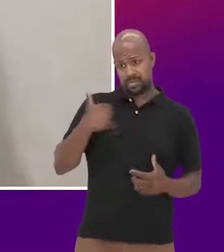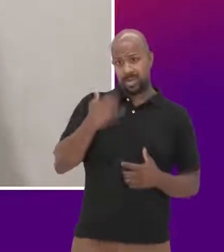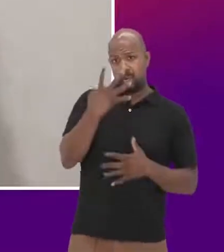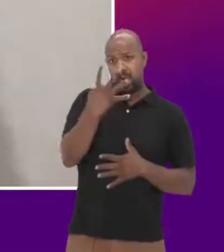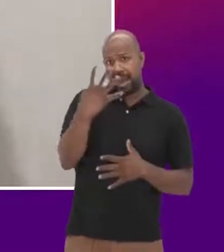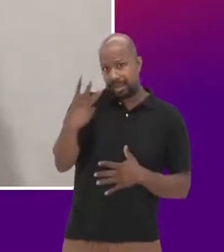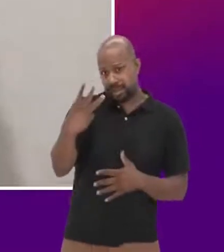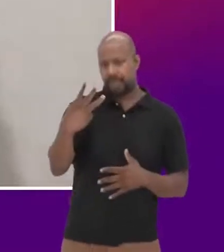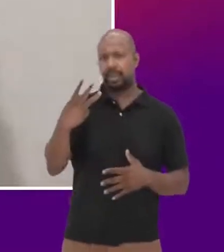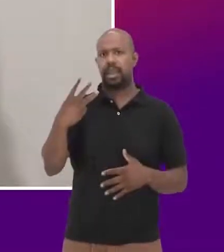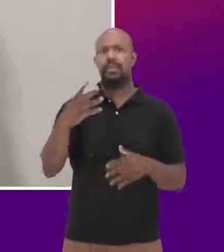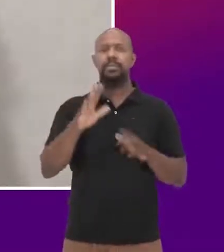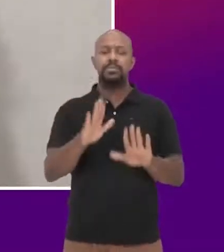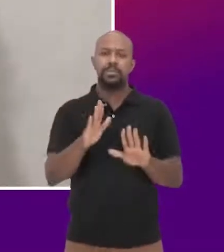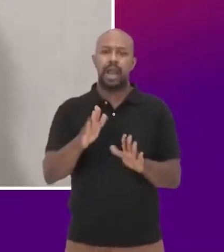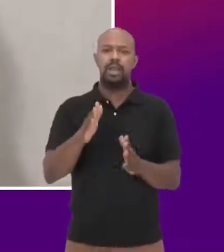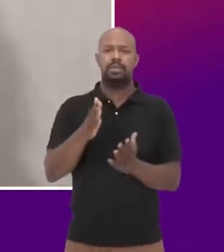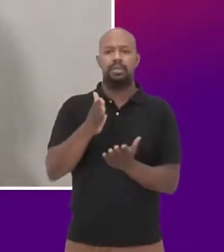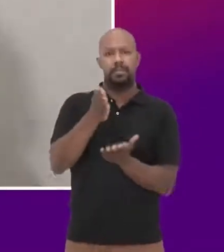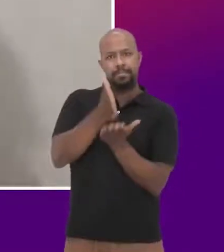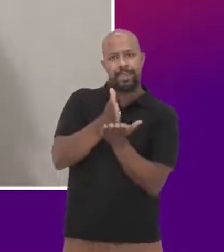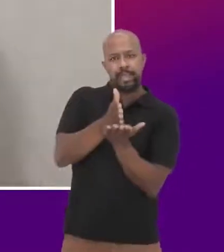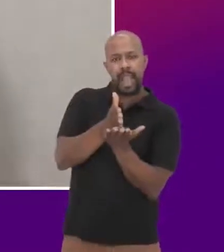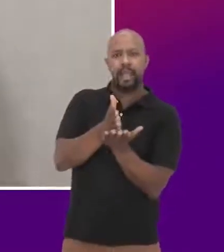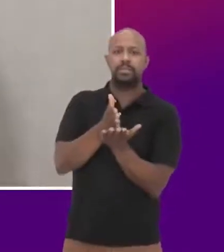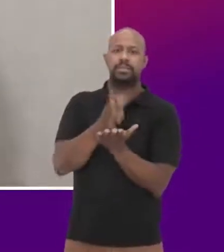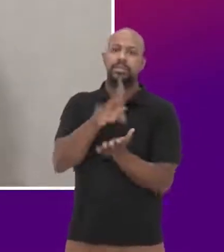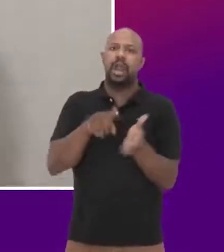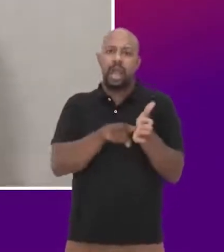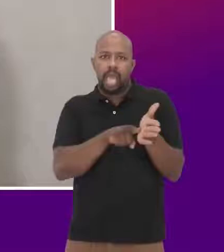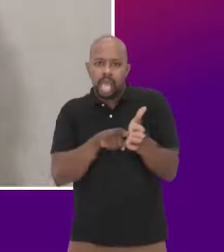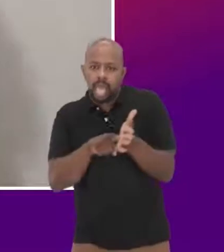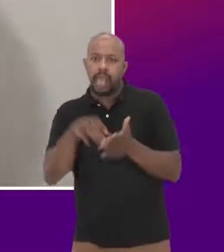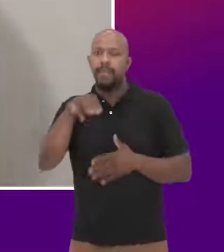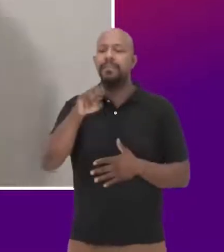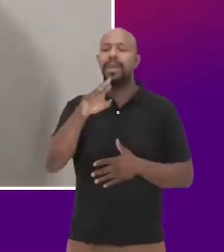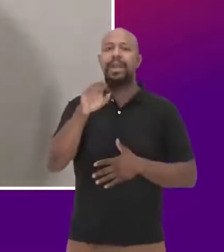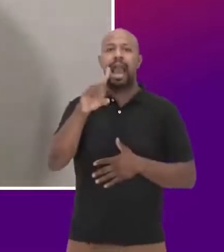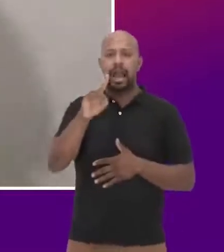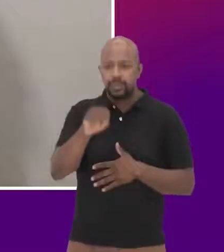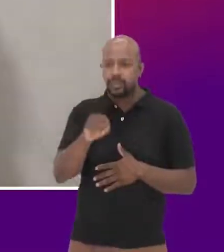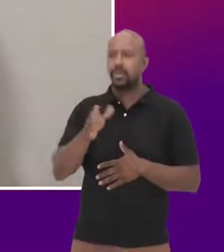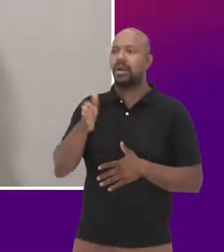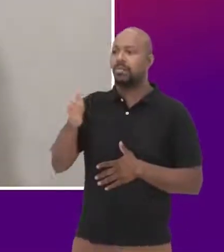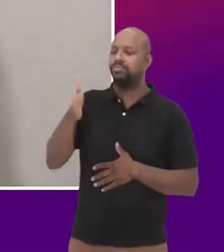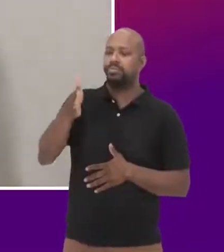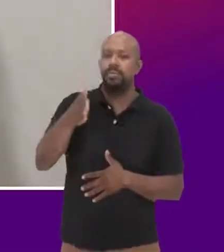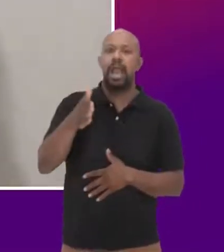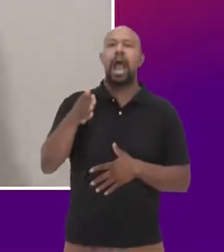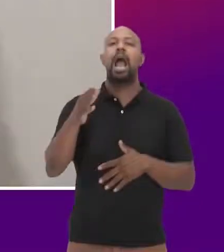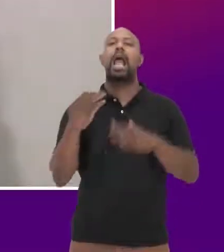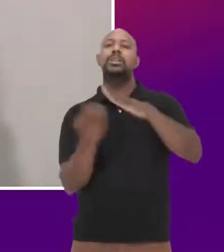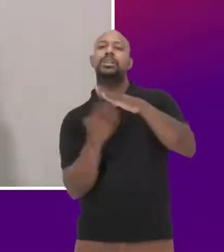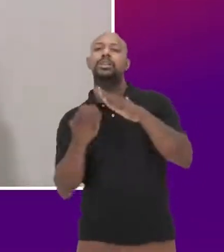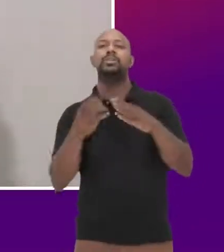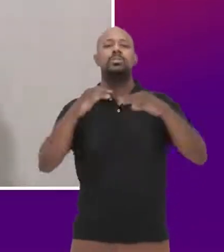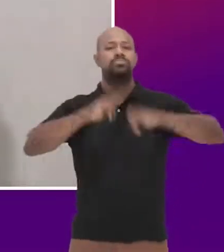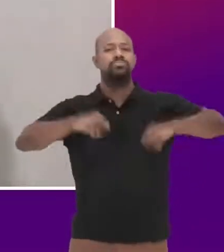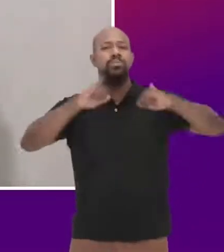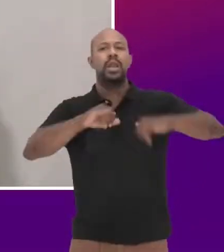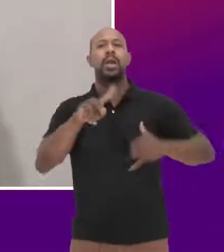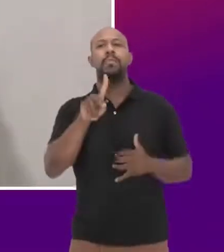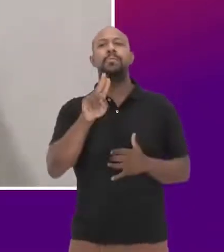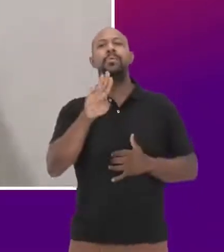sendo que mais da metade deles fazendo pesquisa de mercado, atuando em agência de publicidade, é